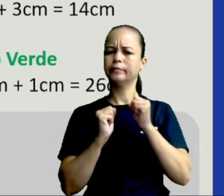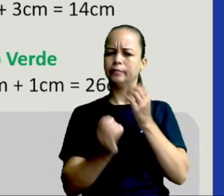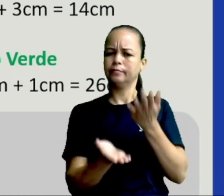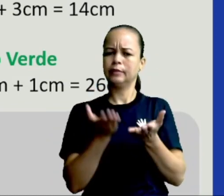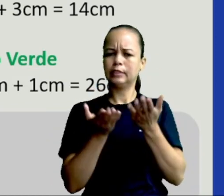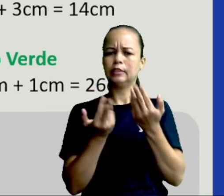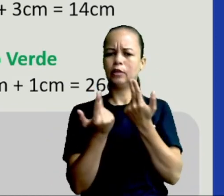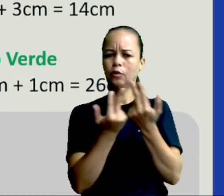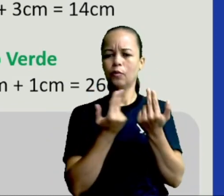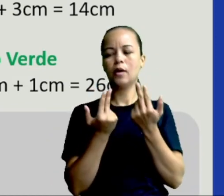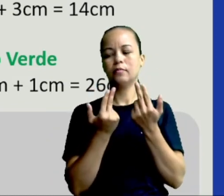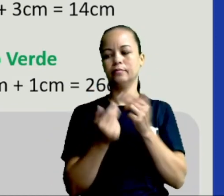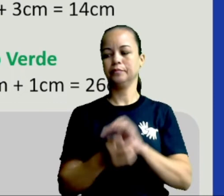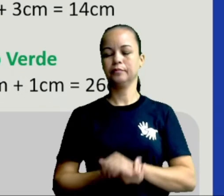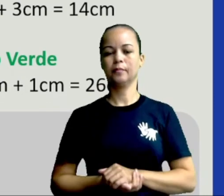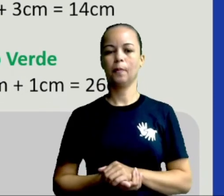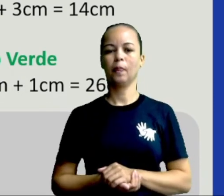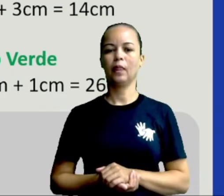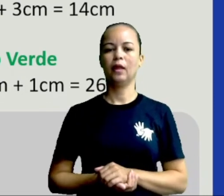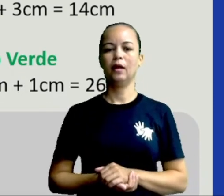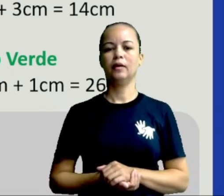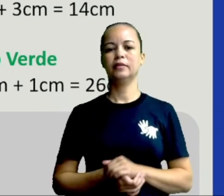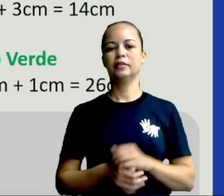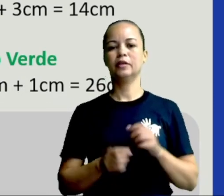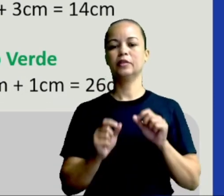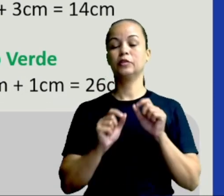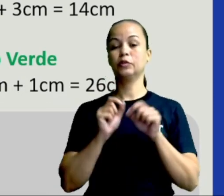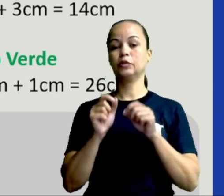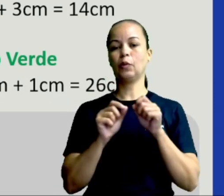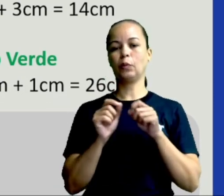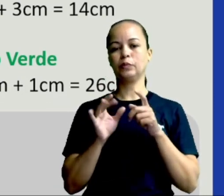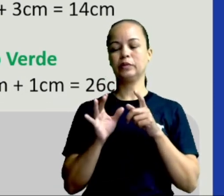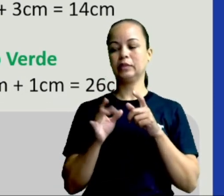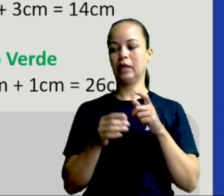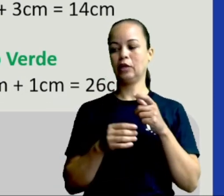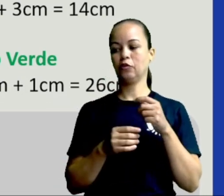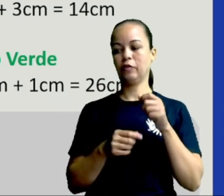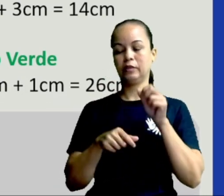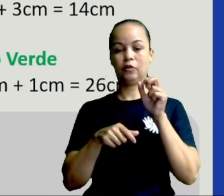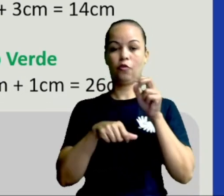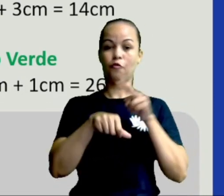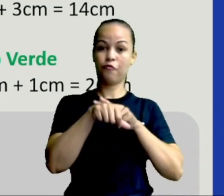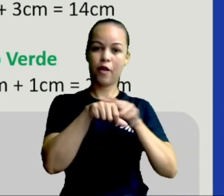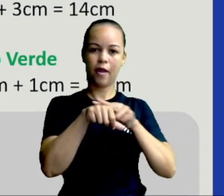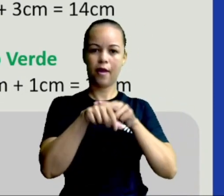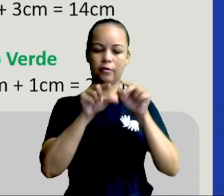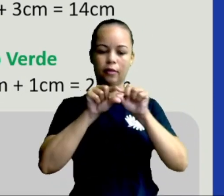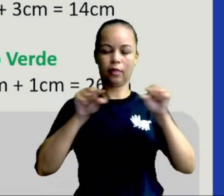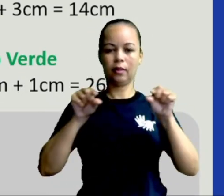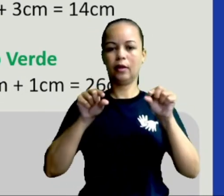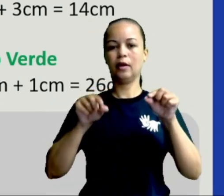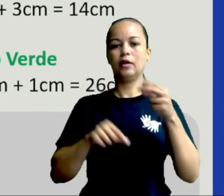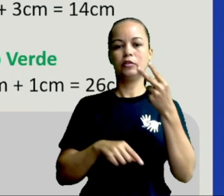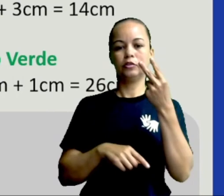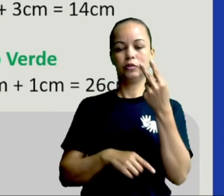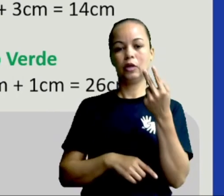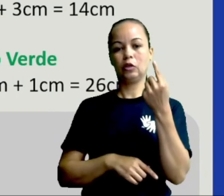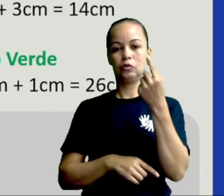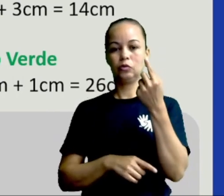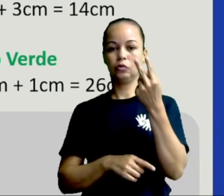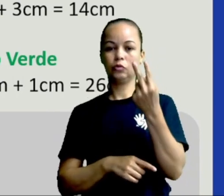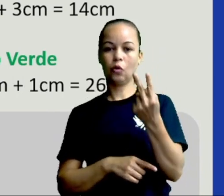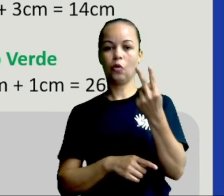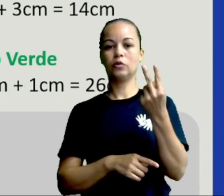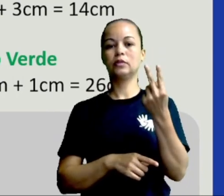medida, ok? E aqui eu tenho, ó, no retângulo verde, 12 mais 1 mais 12 mais 1.